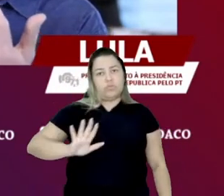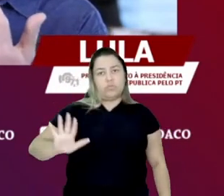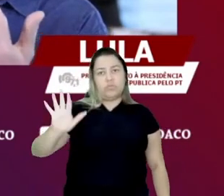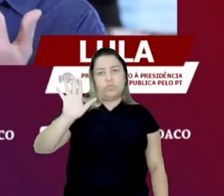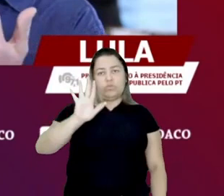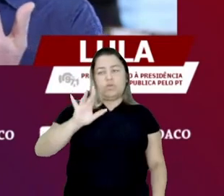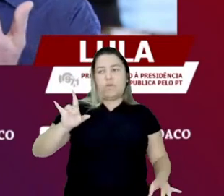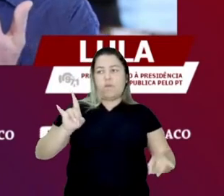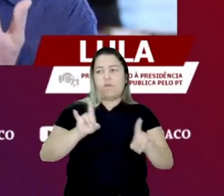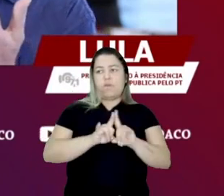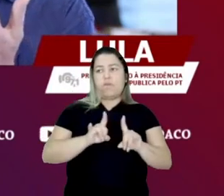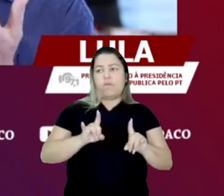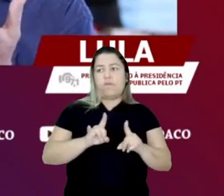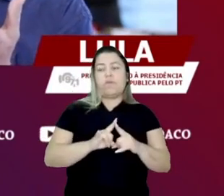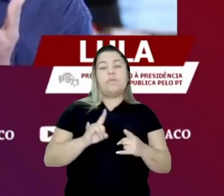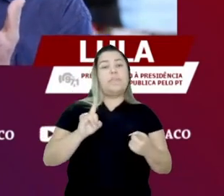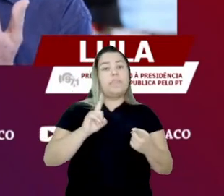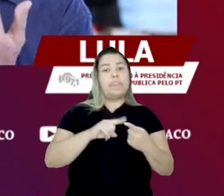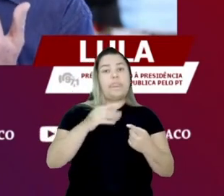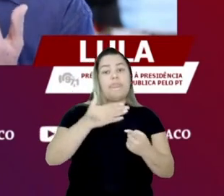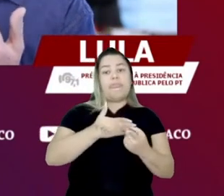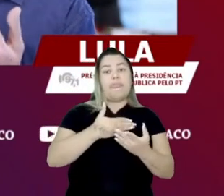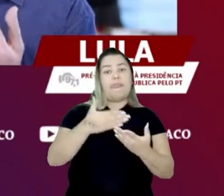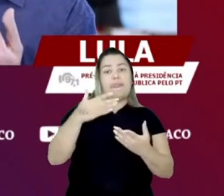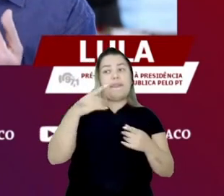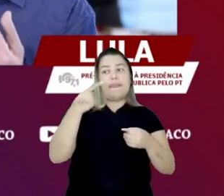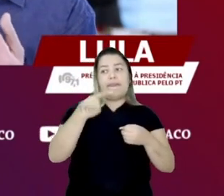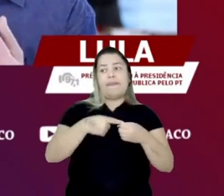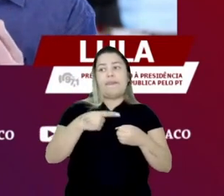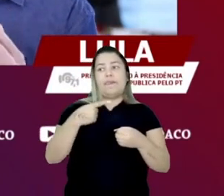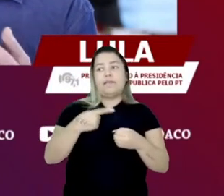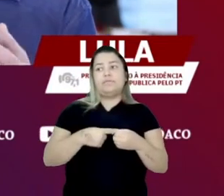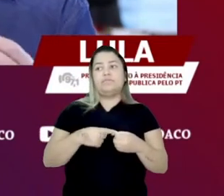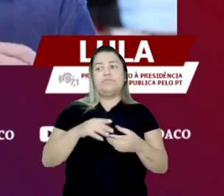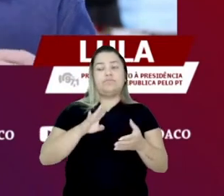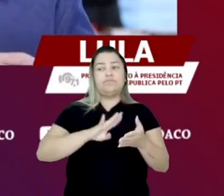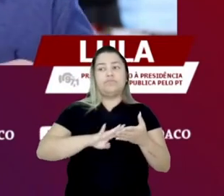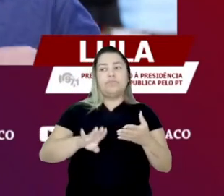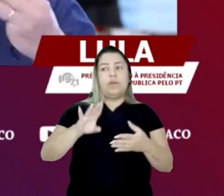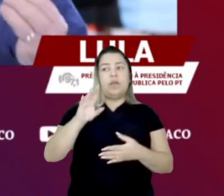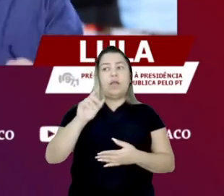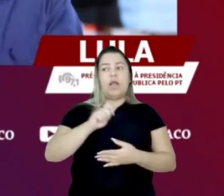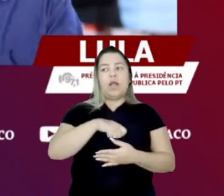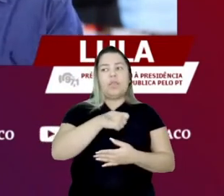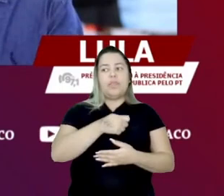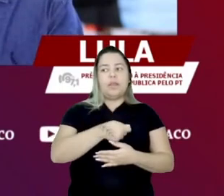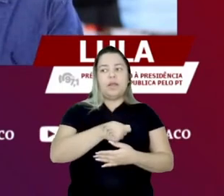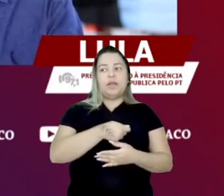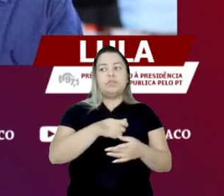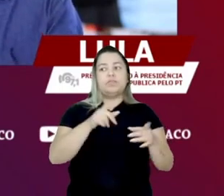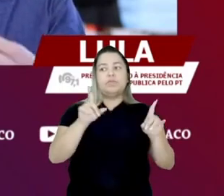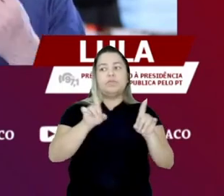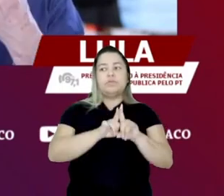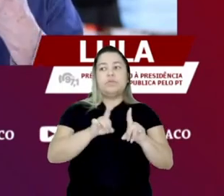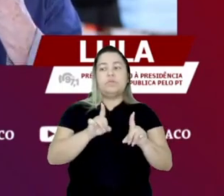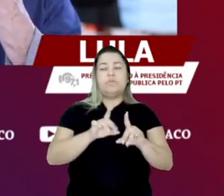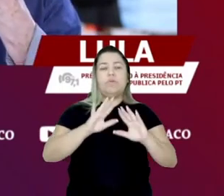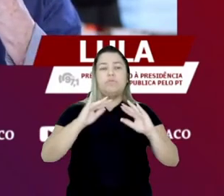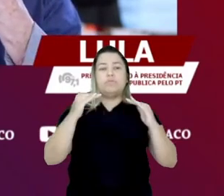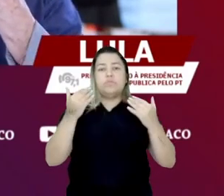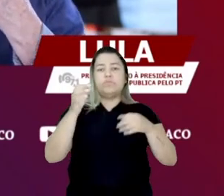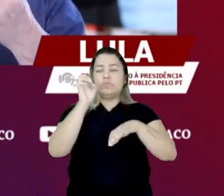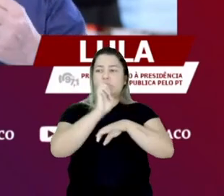tiram delegado para a conferência nacional. A municipal faz as suas propostas no âmbito